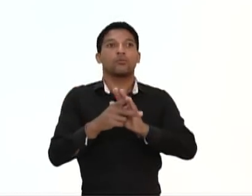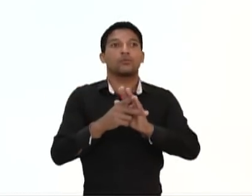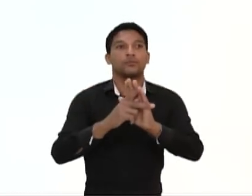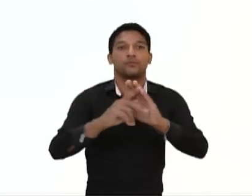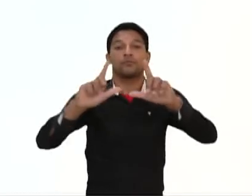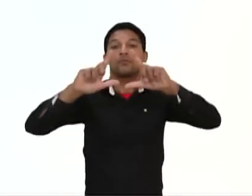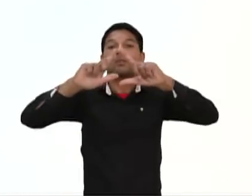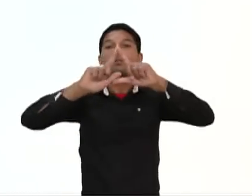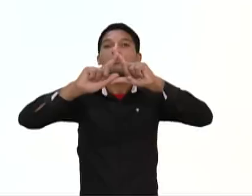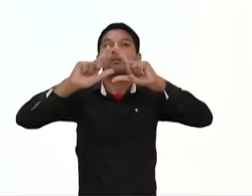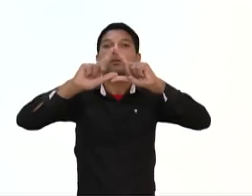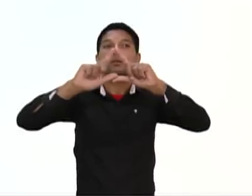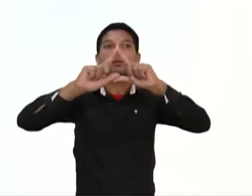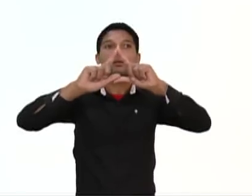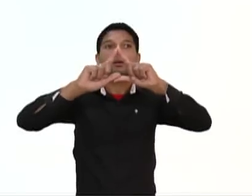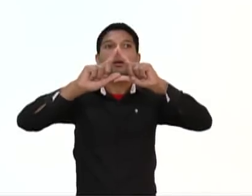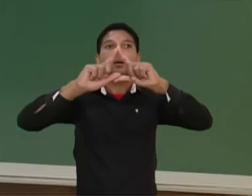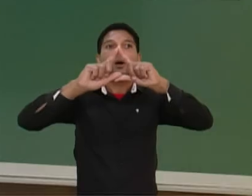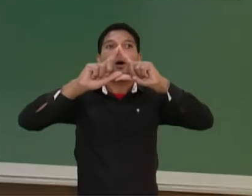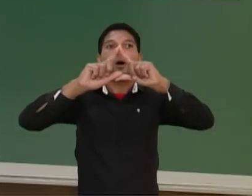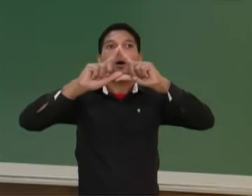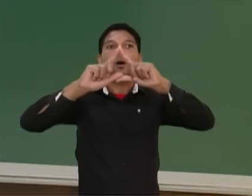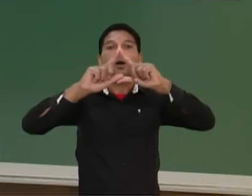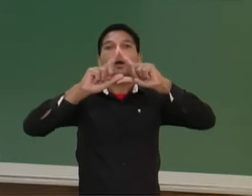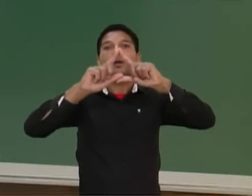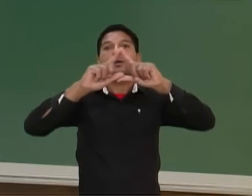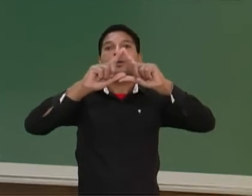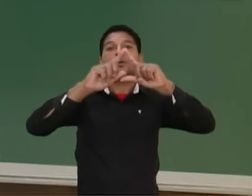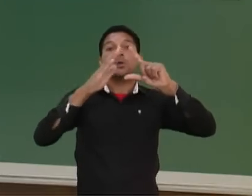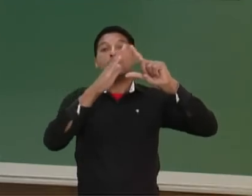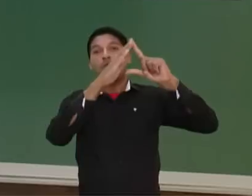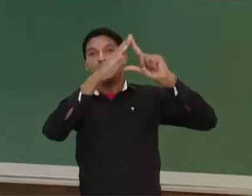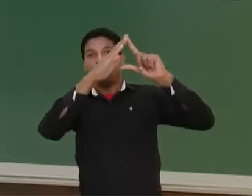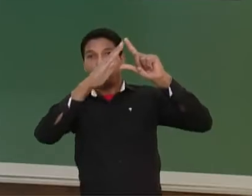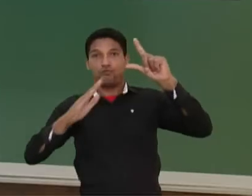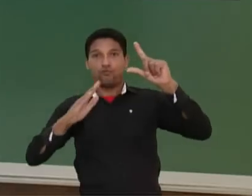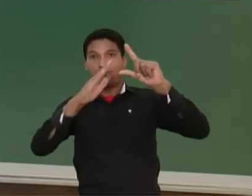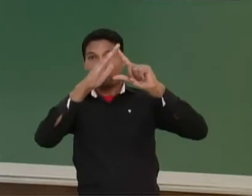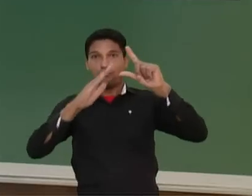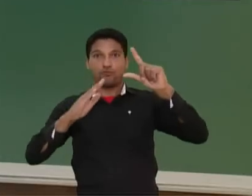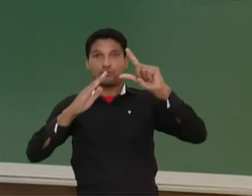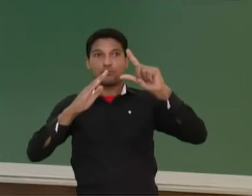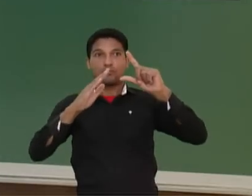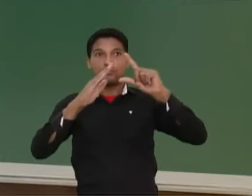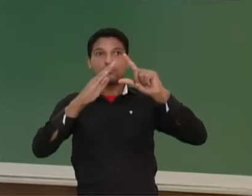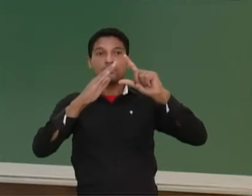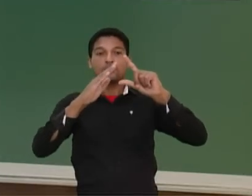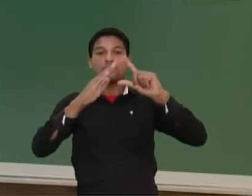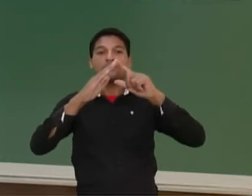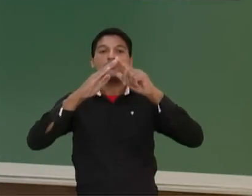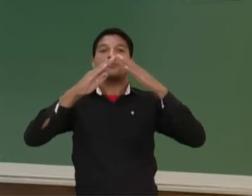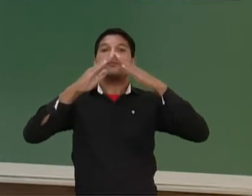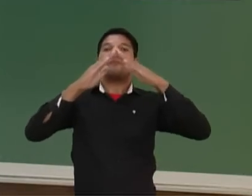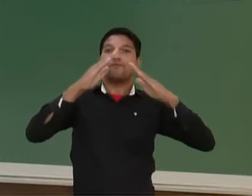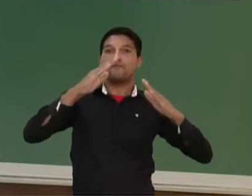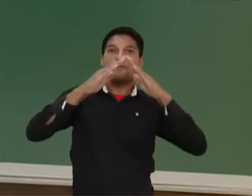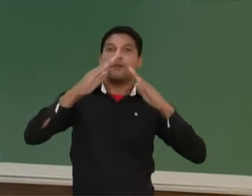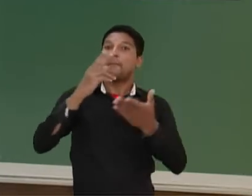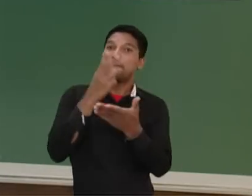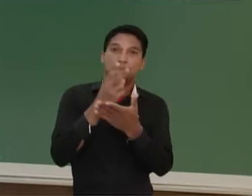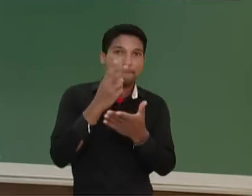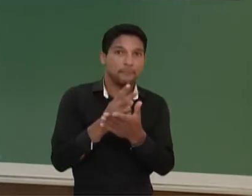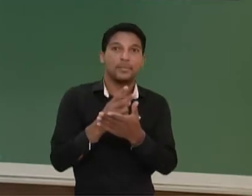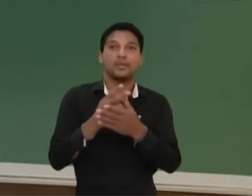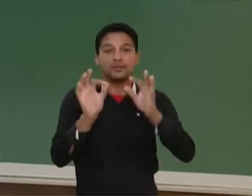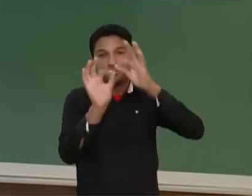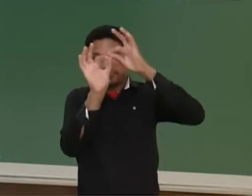medida. Então, olha só. As diagonais do retângulo, eles têm exatamente a mesma medida. Tá?